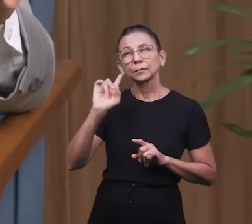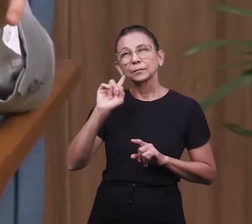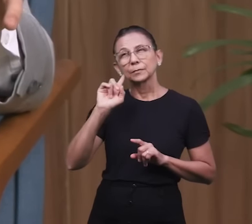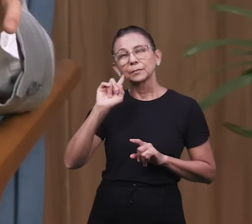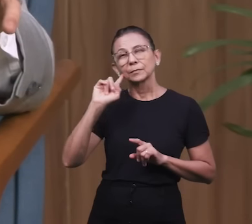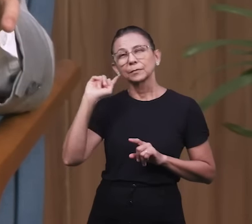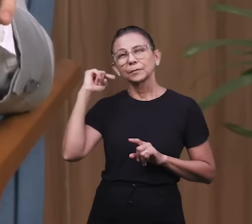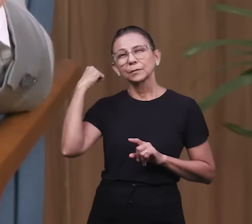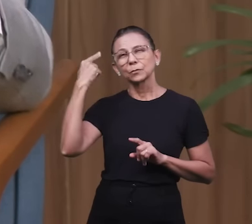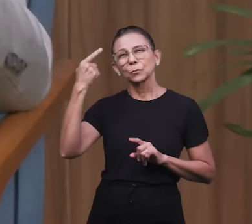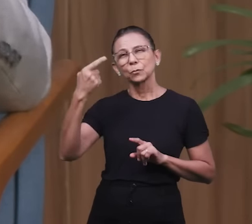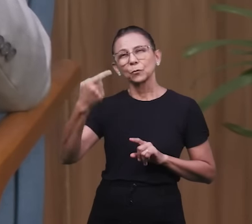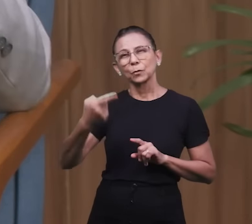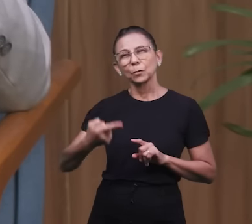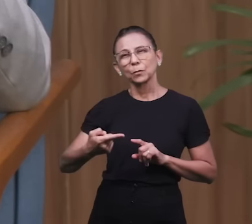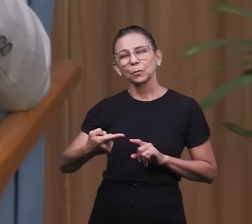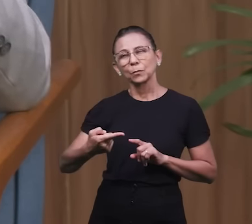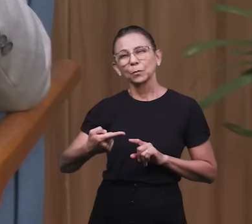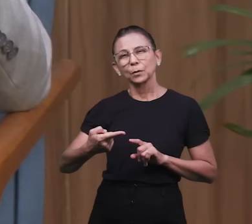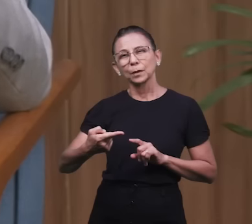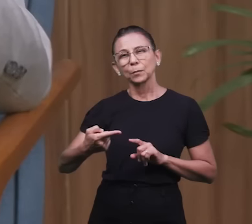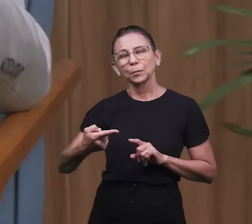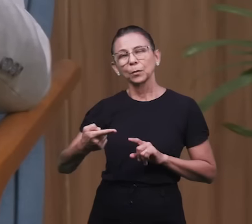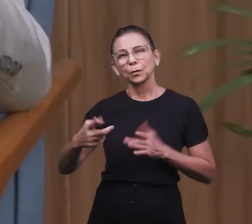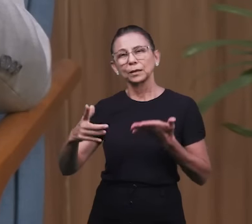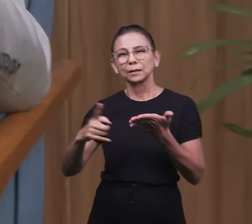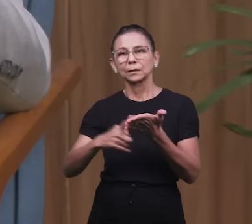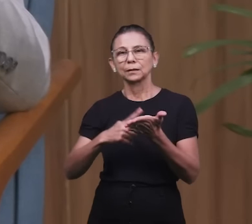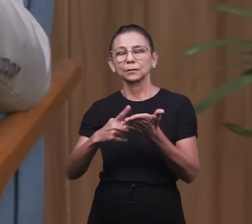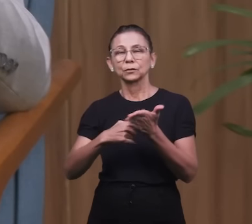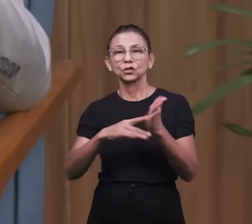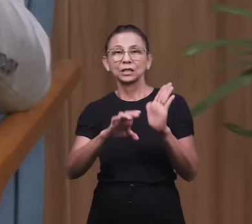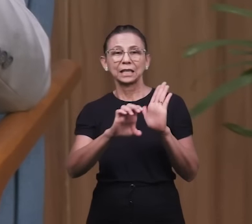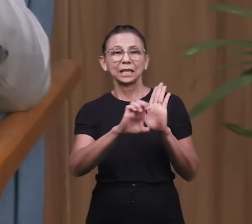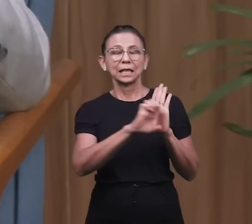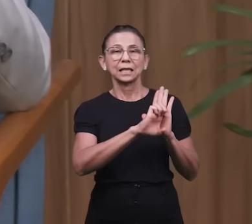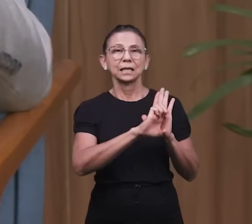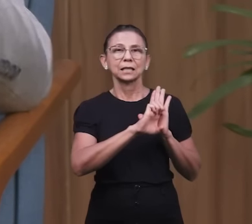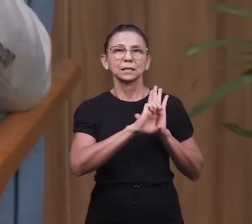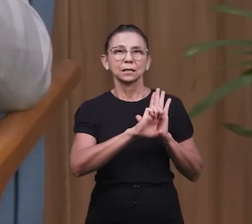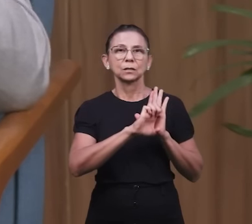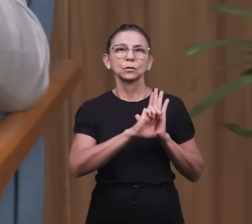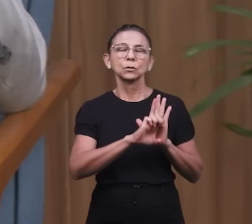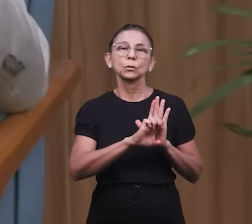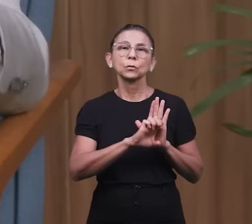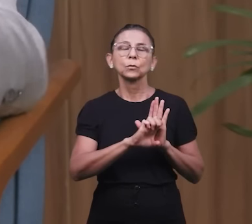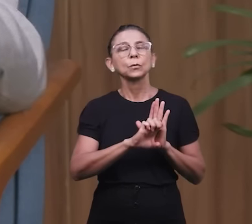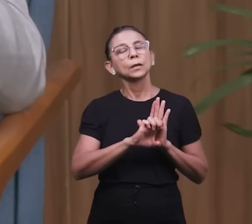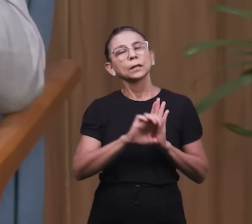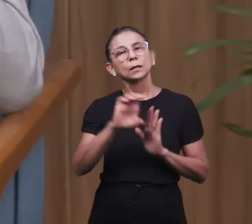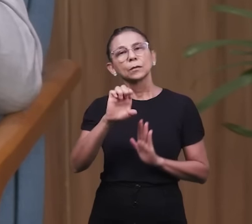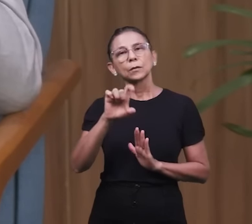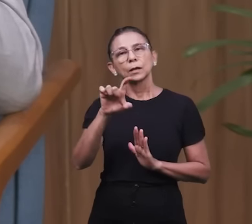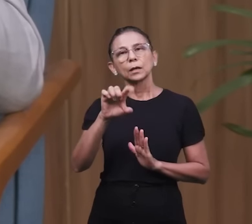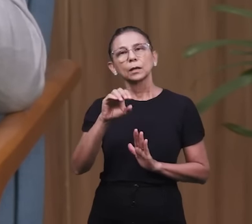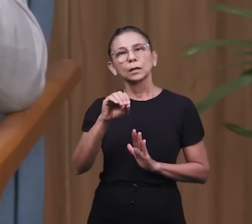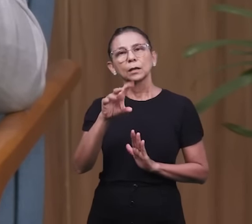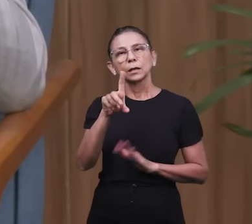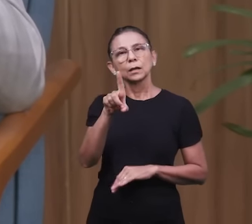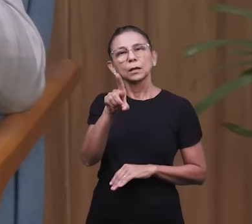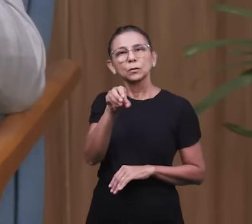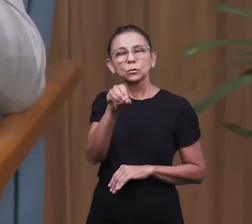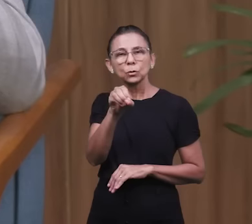o Êxodo né Não só o livro de Êxodo mas o Êxodo de Israel se a saída de Israel